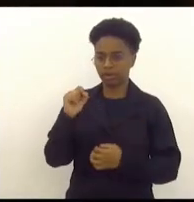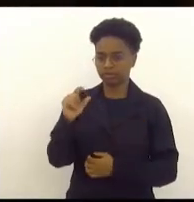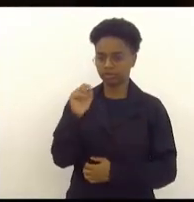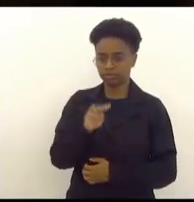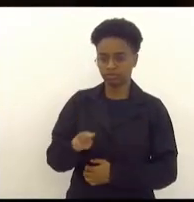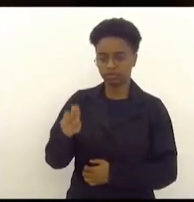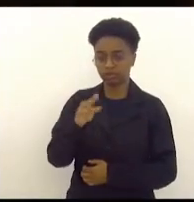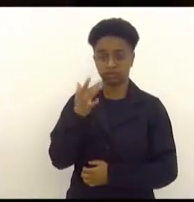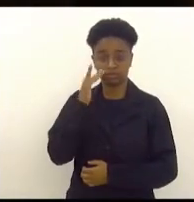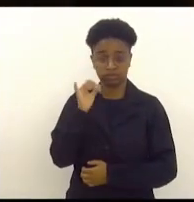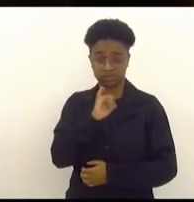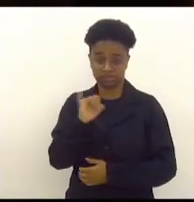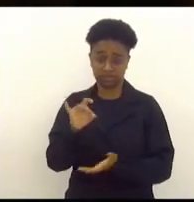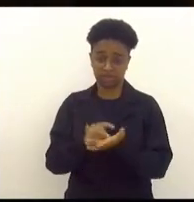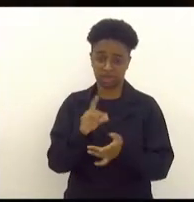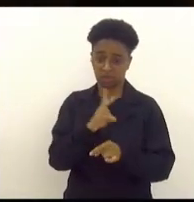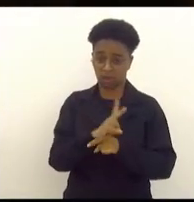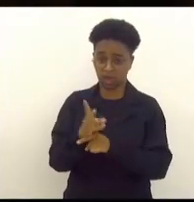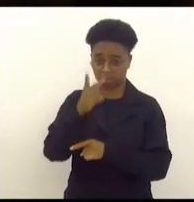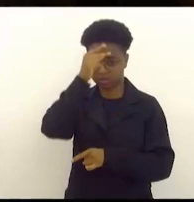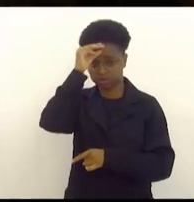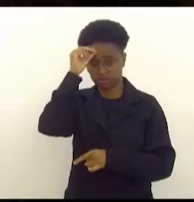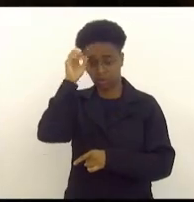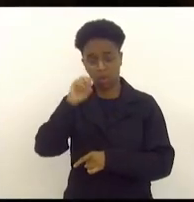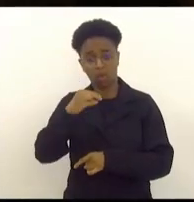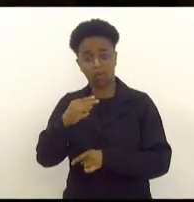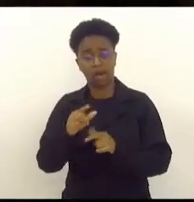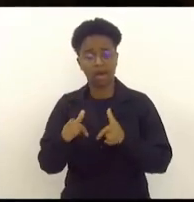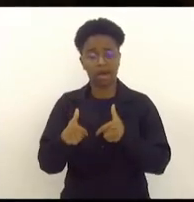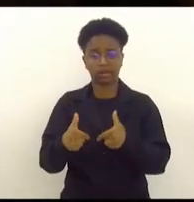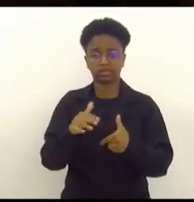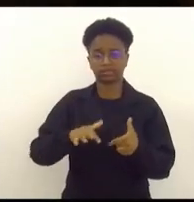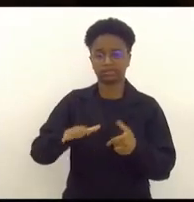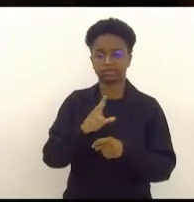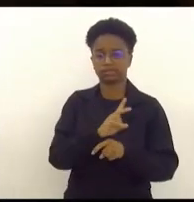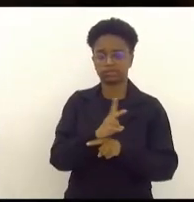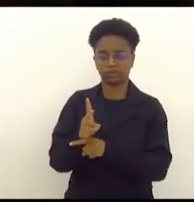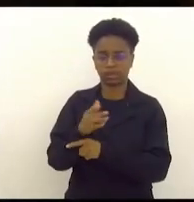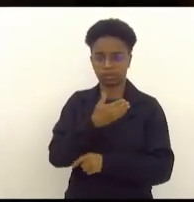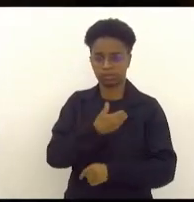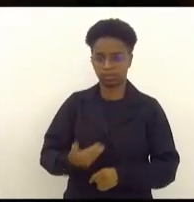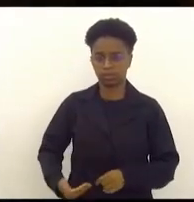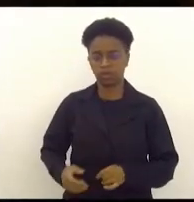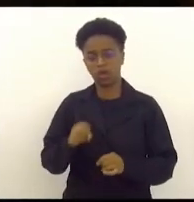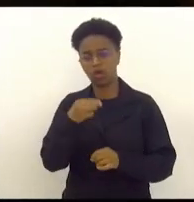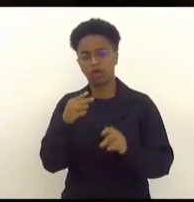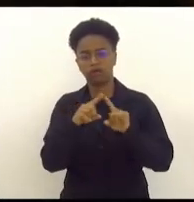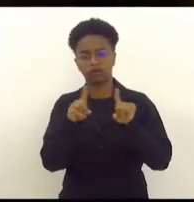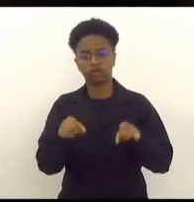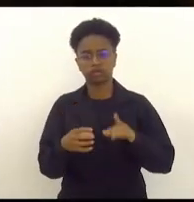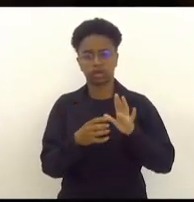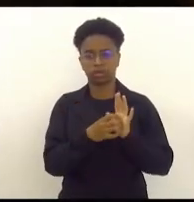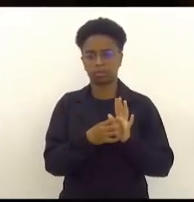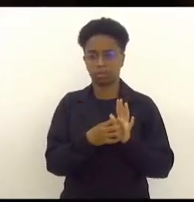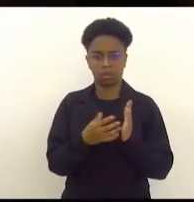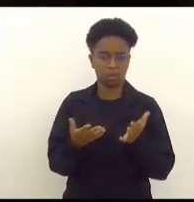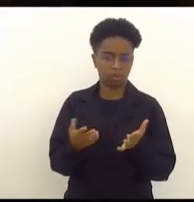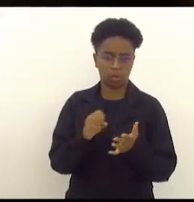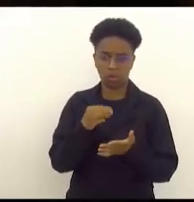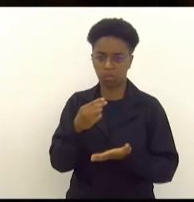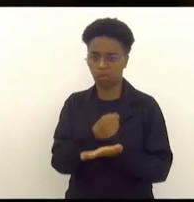se lá se são guardas municipais se são agentes de Segurança Pública se são servidores públicos cedidos se são